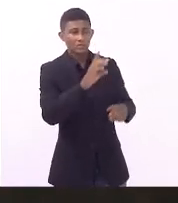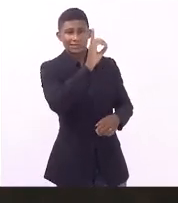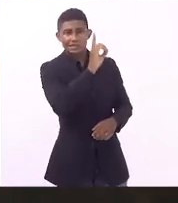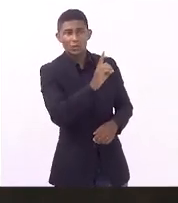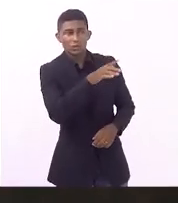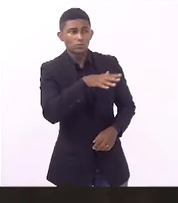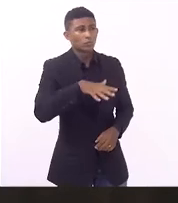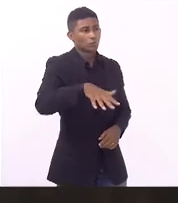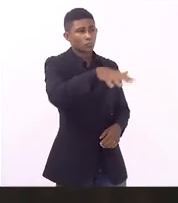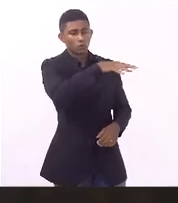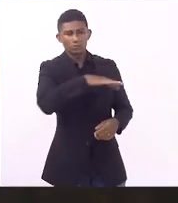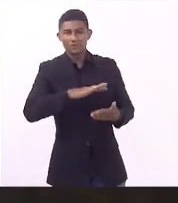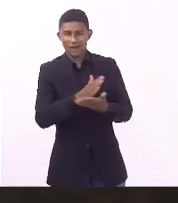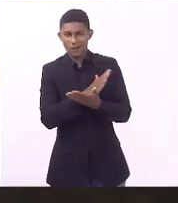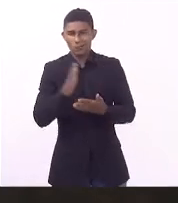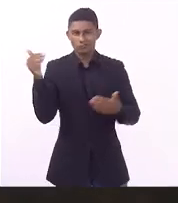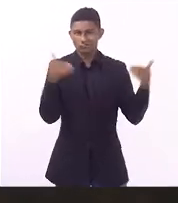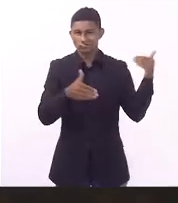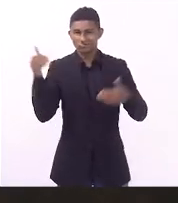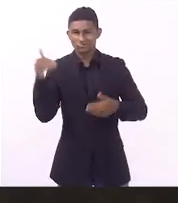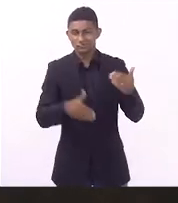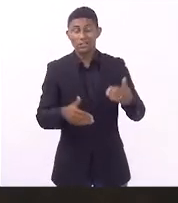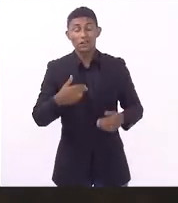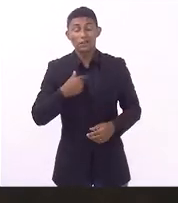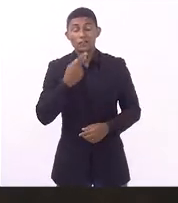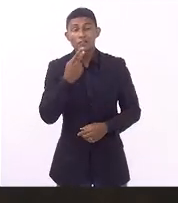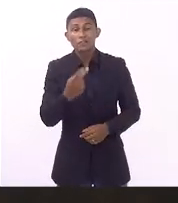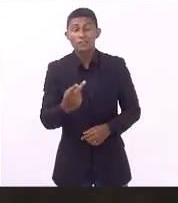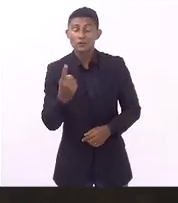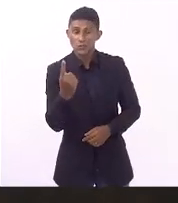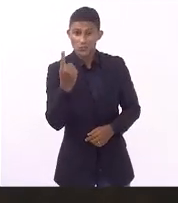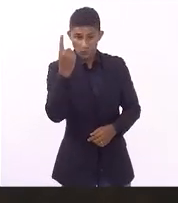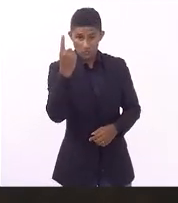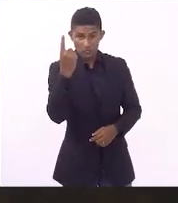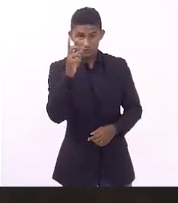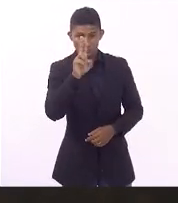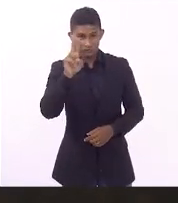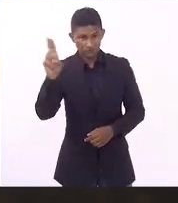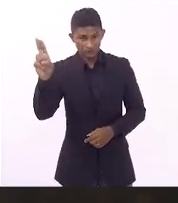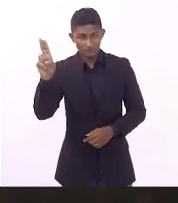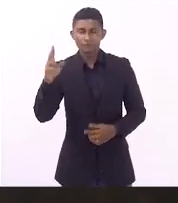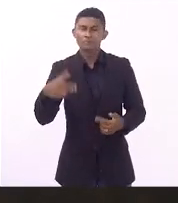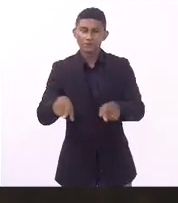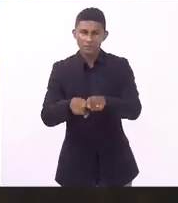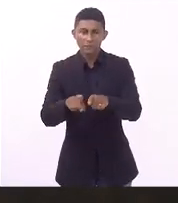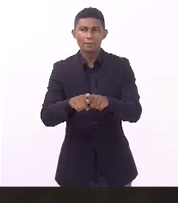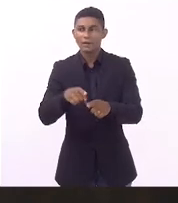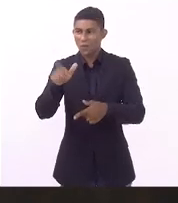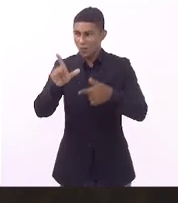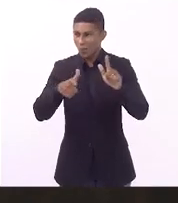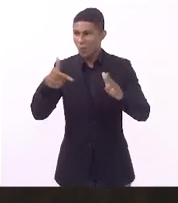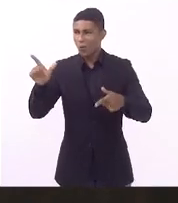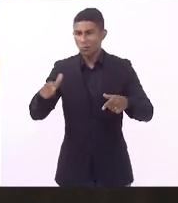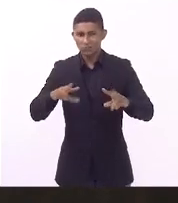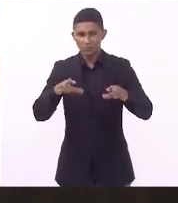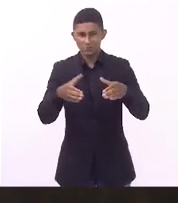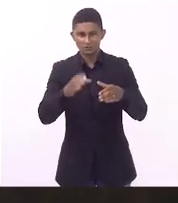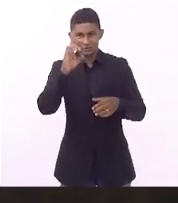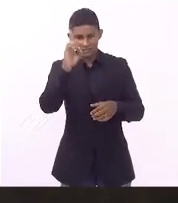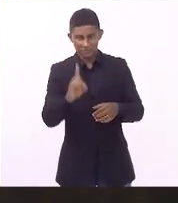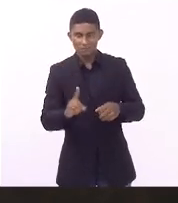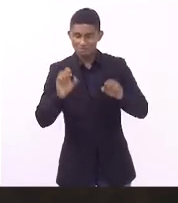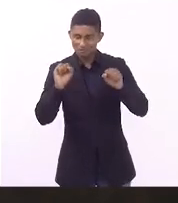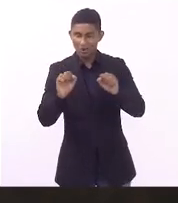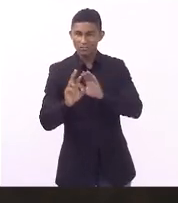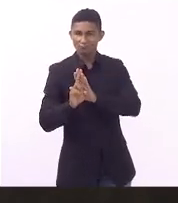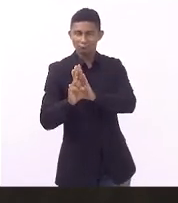aqui, eu vou citar um só, mas os outros podem se sentir representados por esse nome, o Marcos